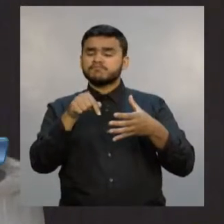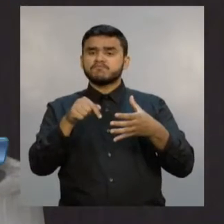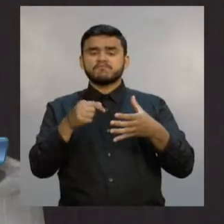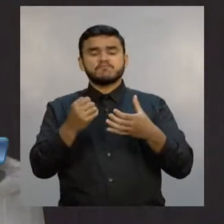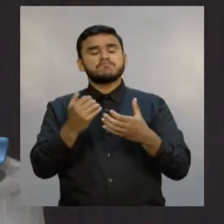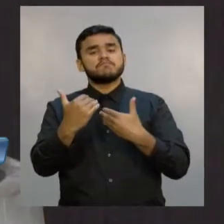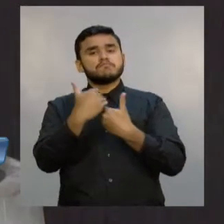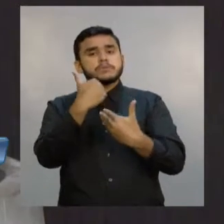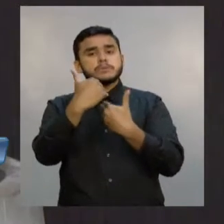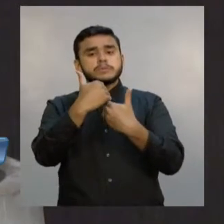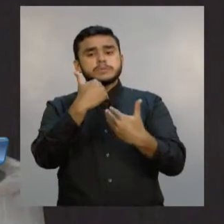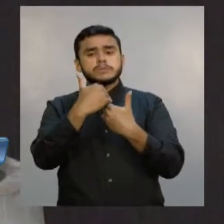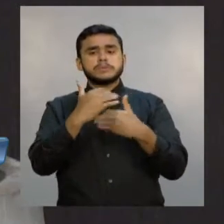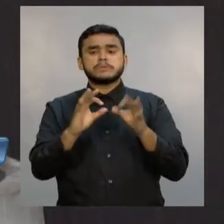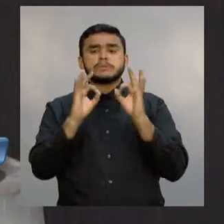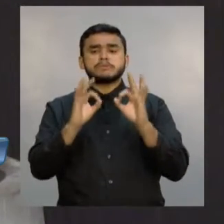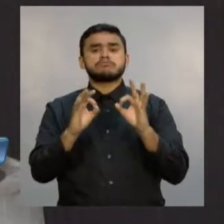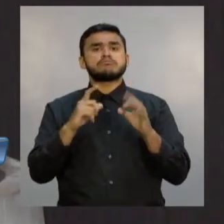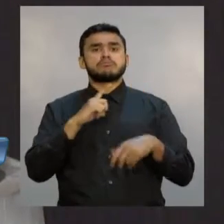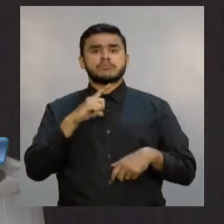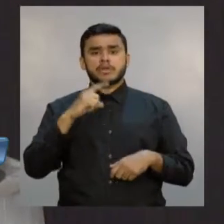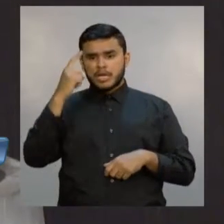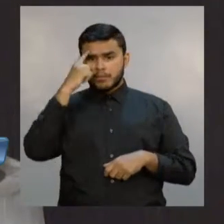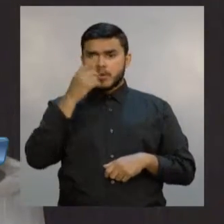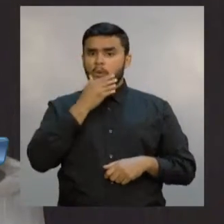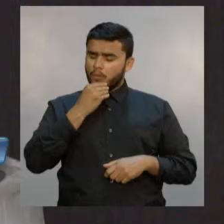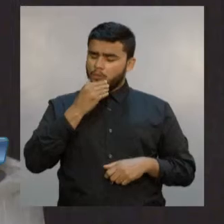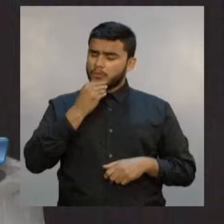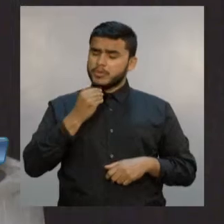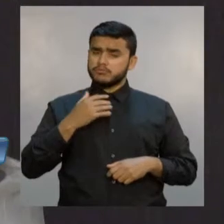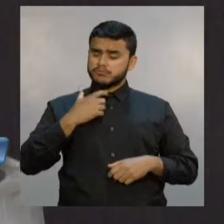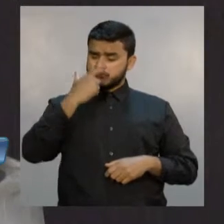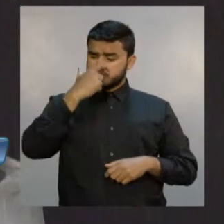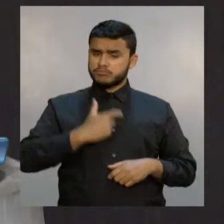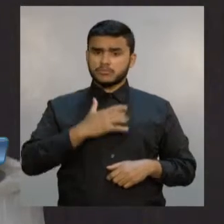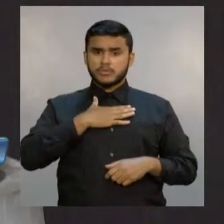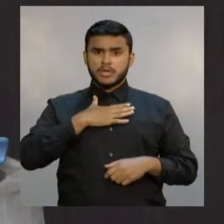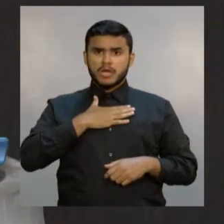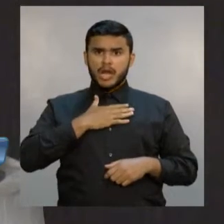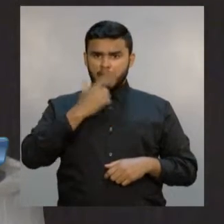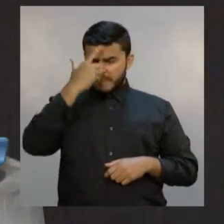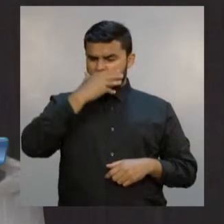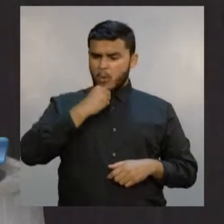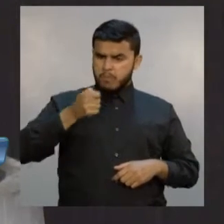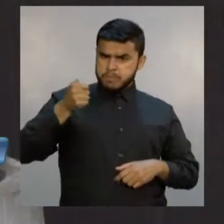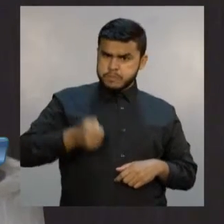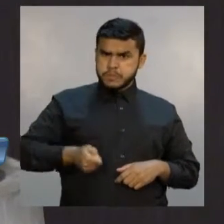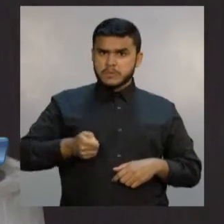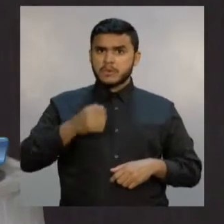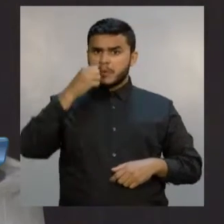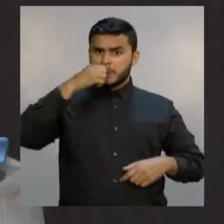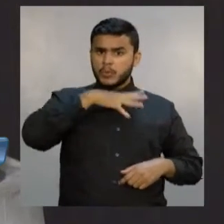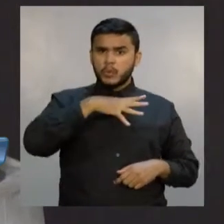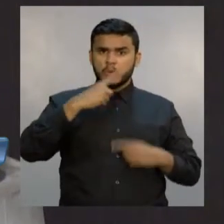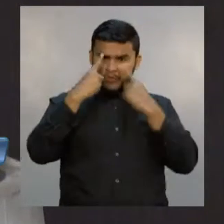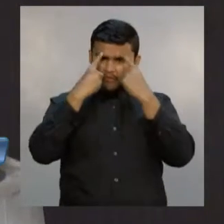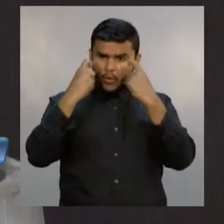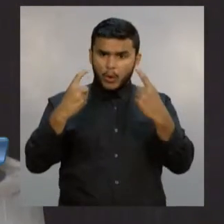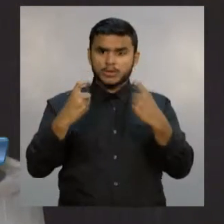que a masculinidade ela pode ser exercida sem ser tóxica, sem ser abusiva e sem ser